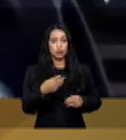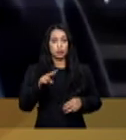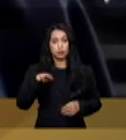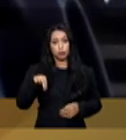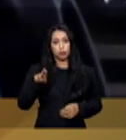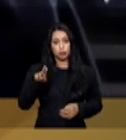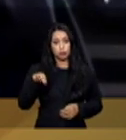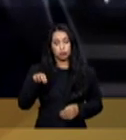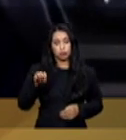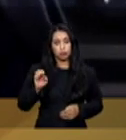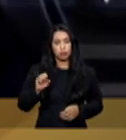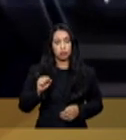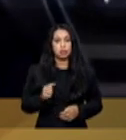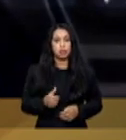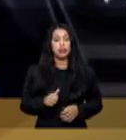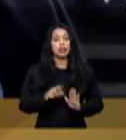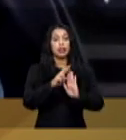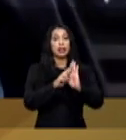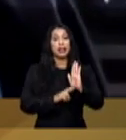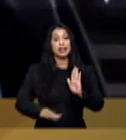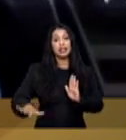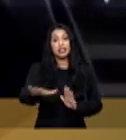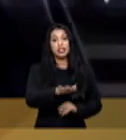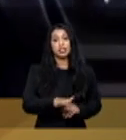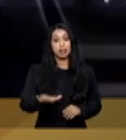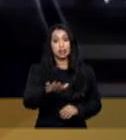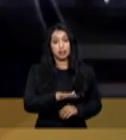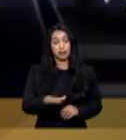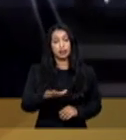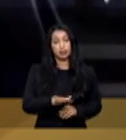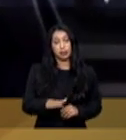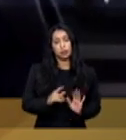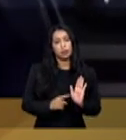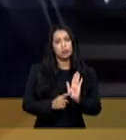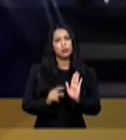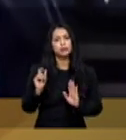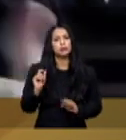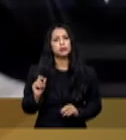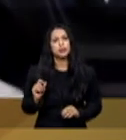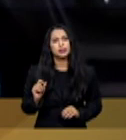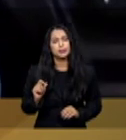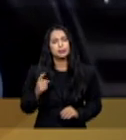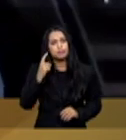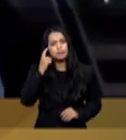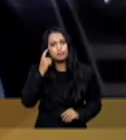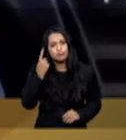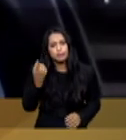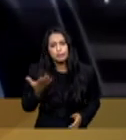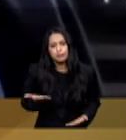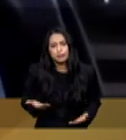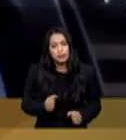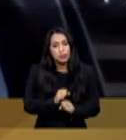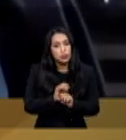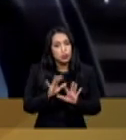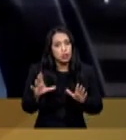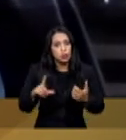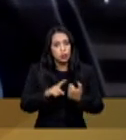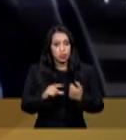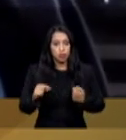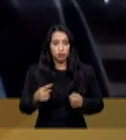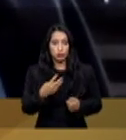regra geral do contrabando. E aí a incidência me parece evidente. O artigo